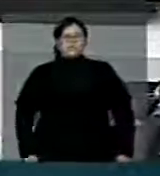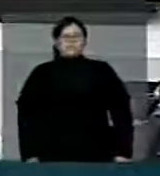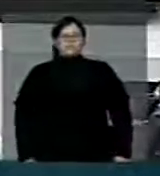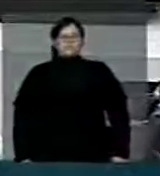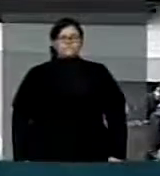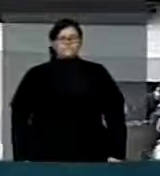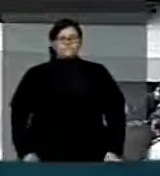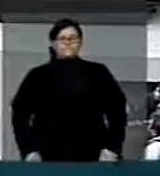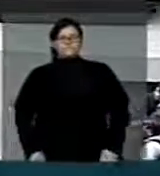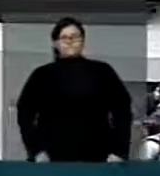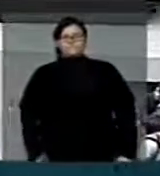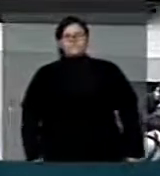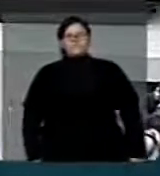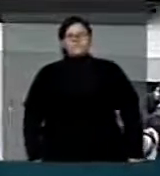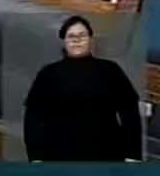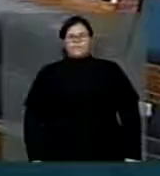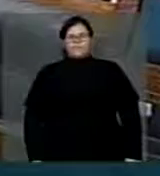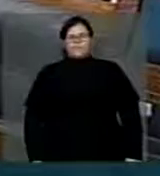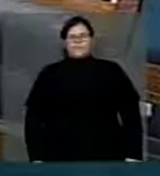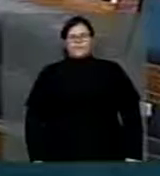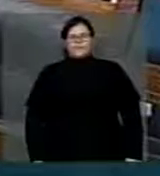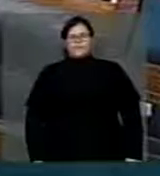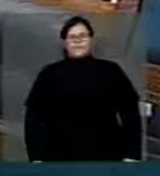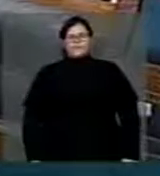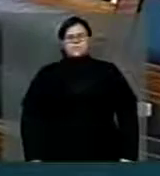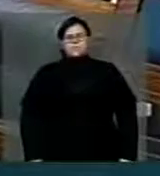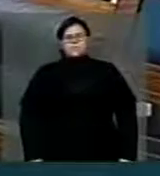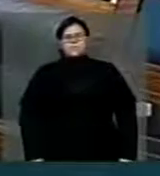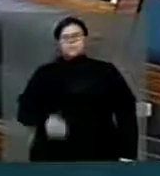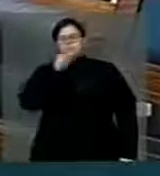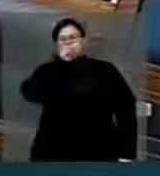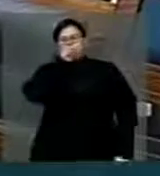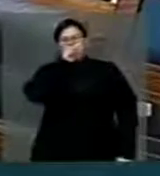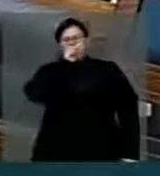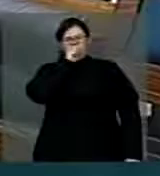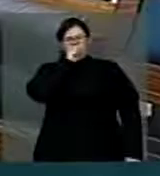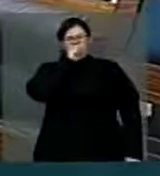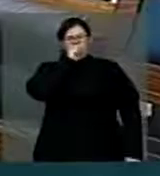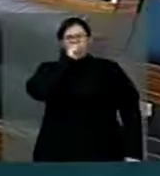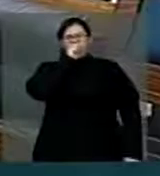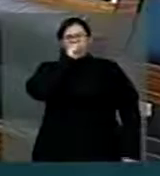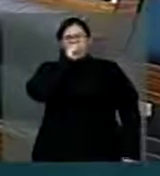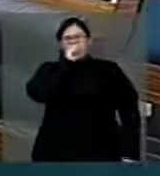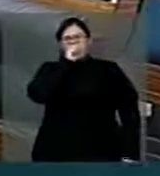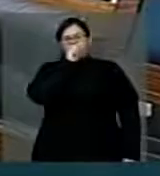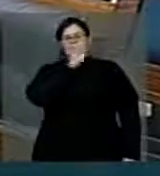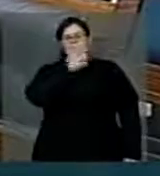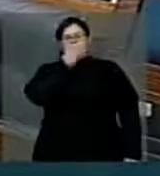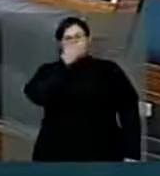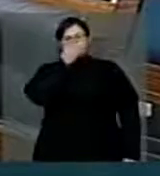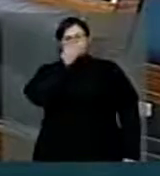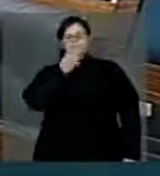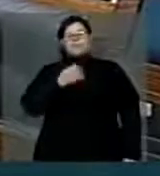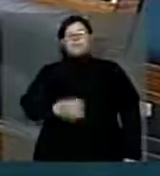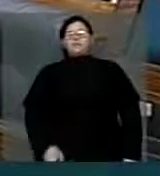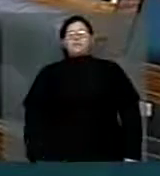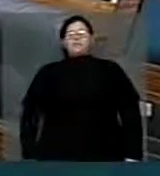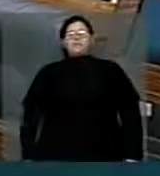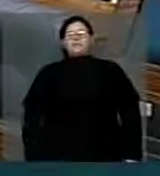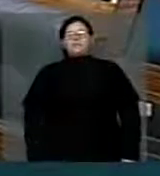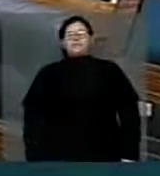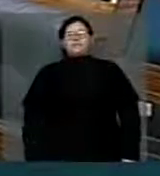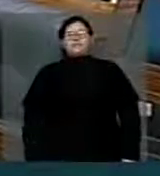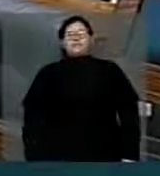Daroldo, logo depois vamos dar início ao obrigado, presidente. Eu, não querendo argumentar em